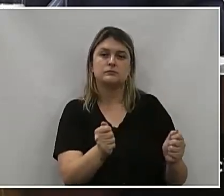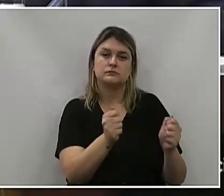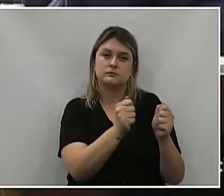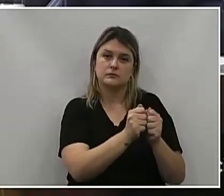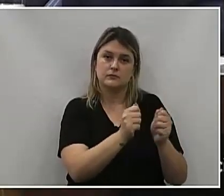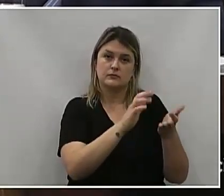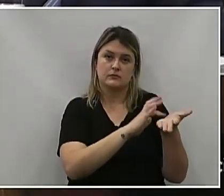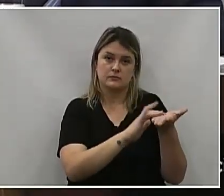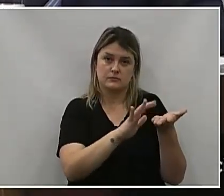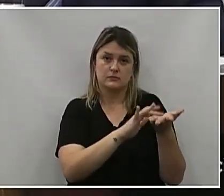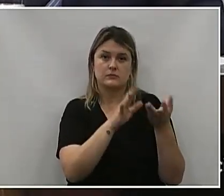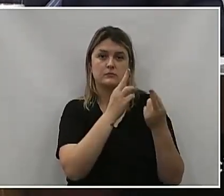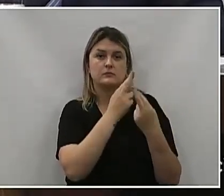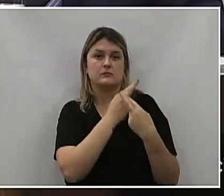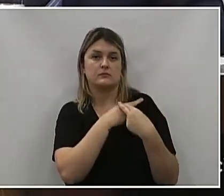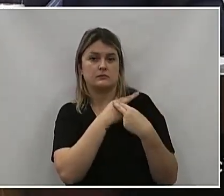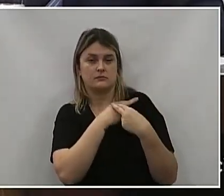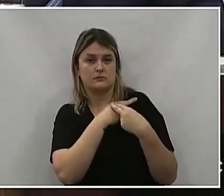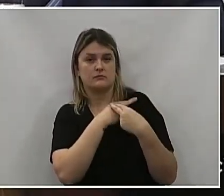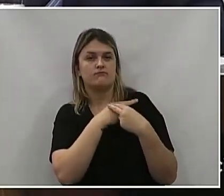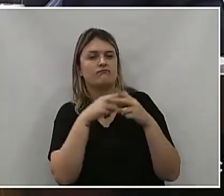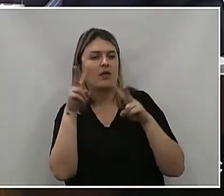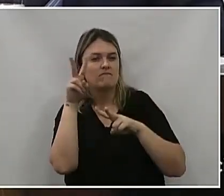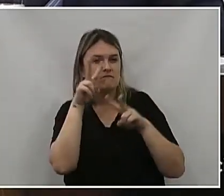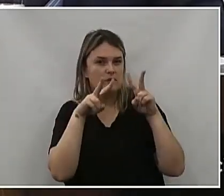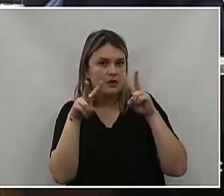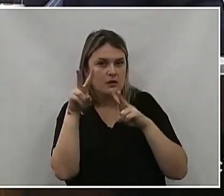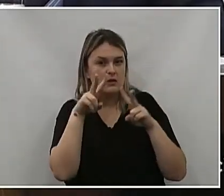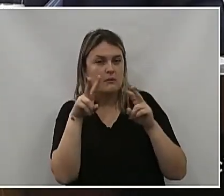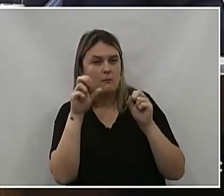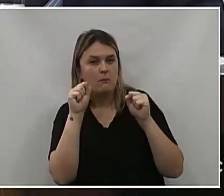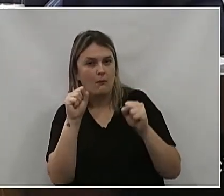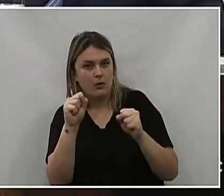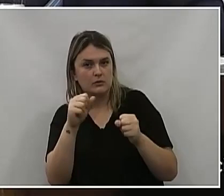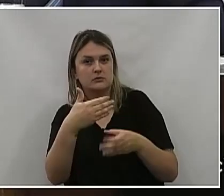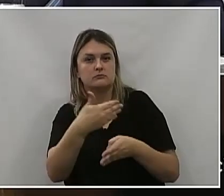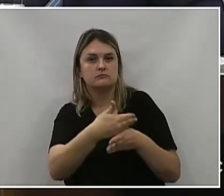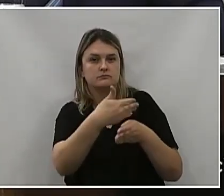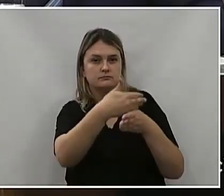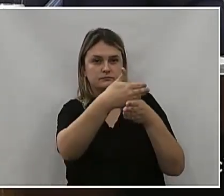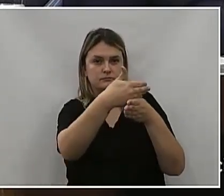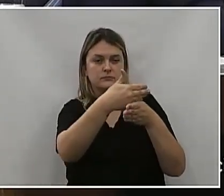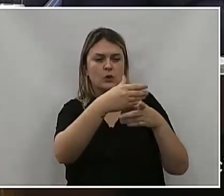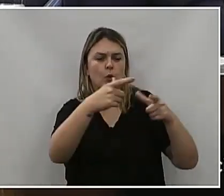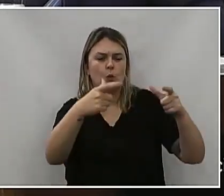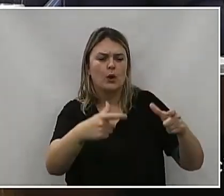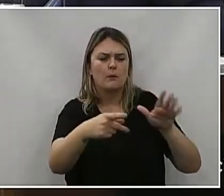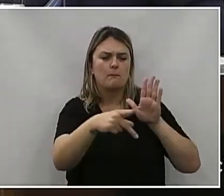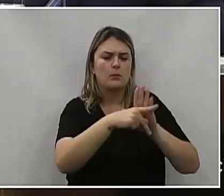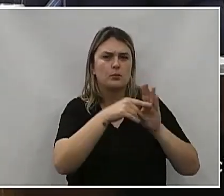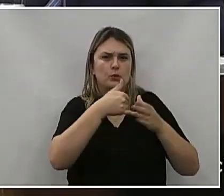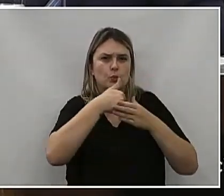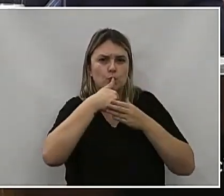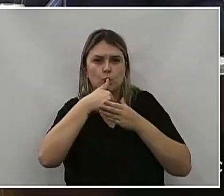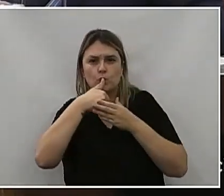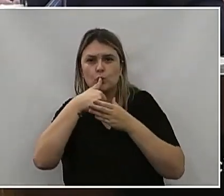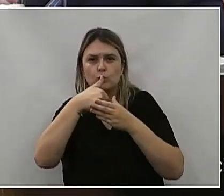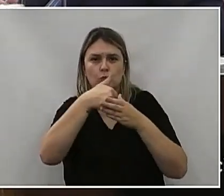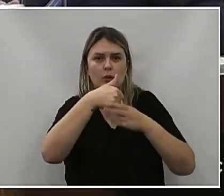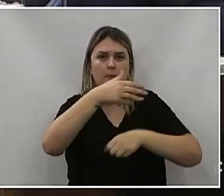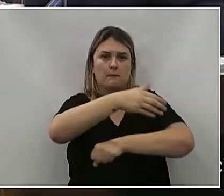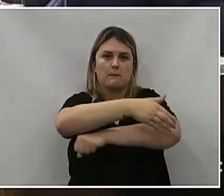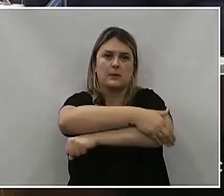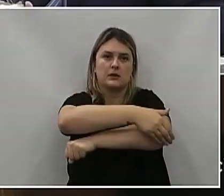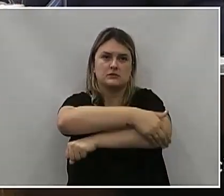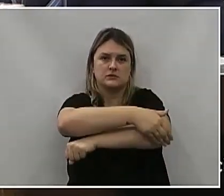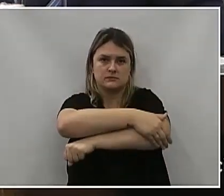juntamente com as secretarias responsáveis, verifique a possibilidade de se construir um chimarrodromo em alguma praça do nosso